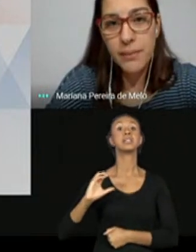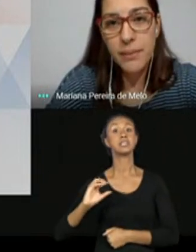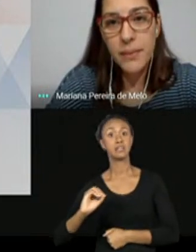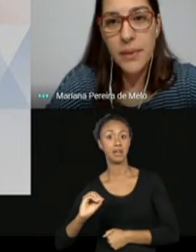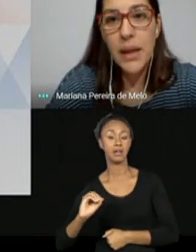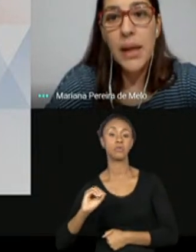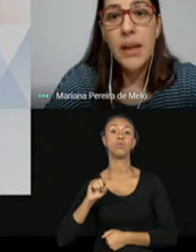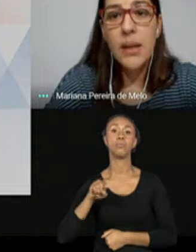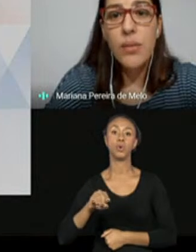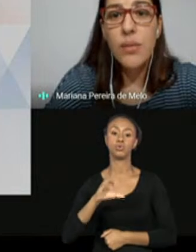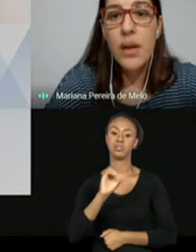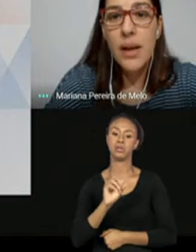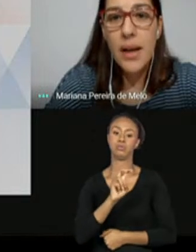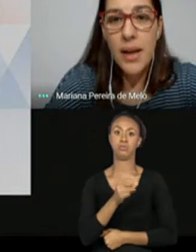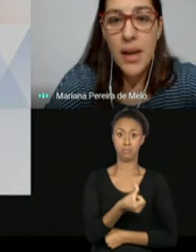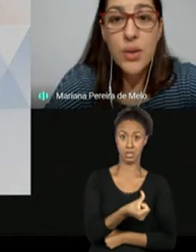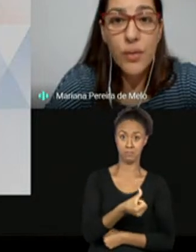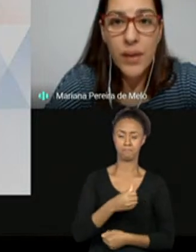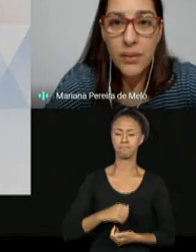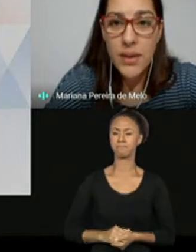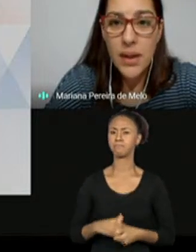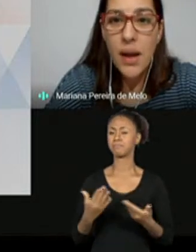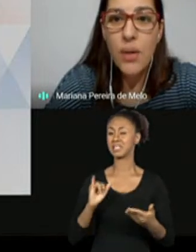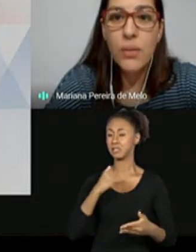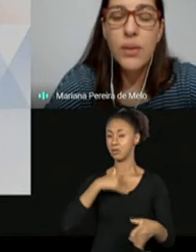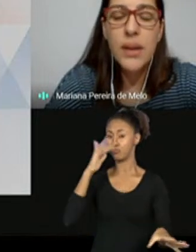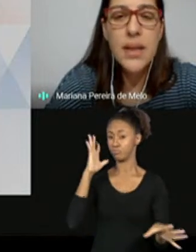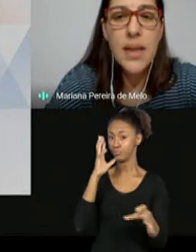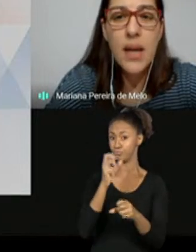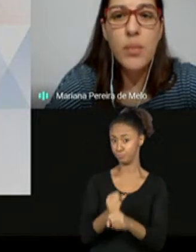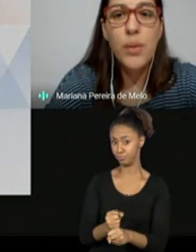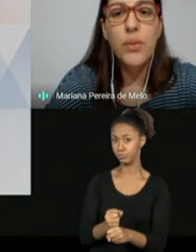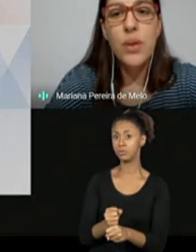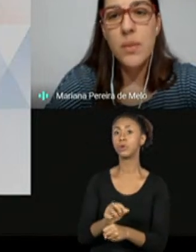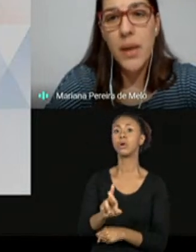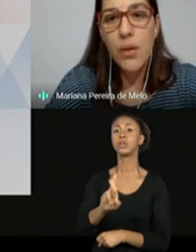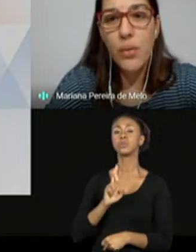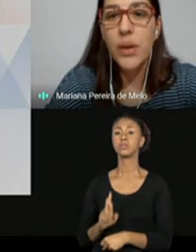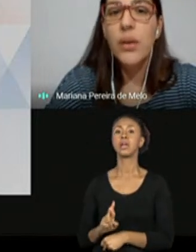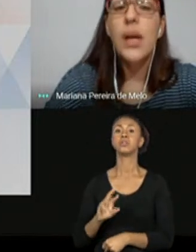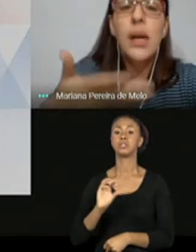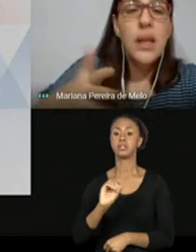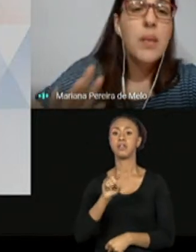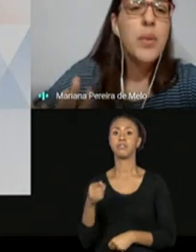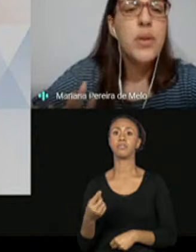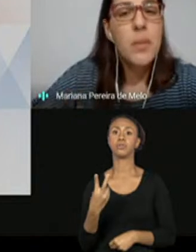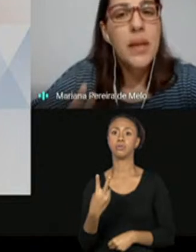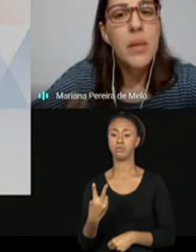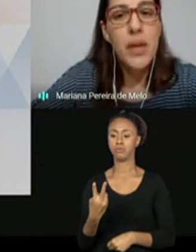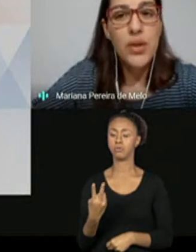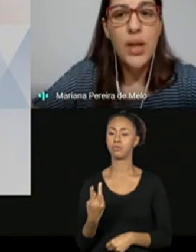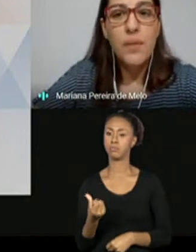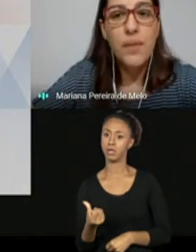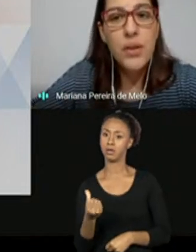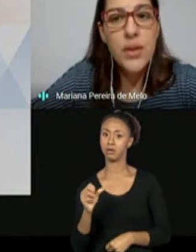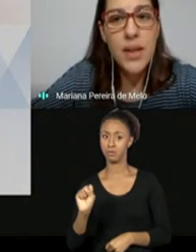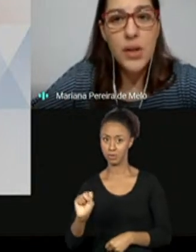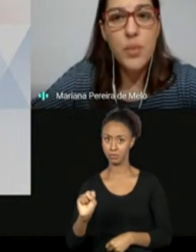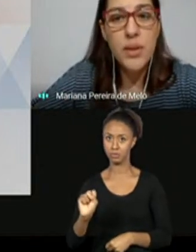0,056. Então, resolvendo esse cálculo, dá 0,268. Tem aproximadamente